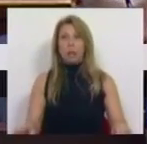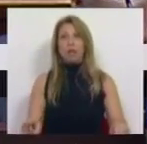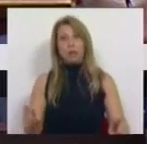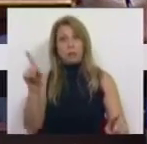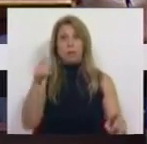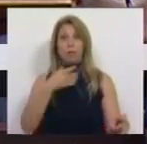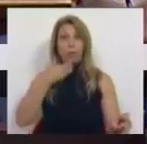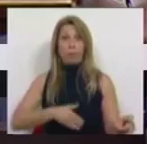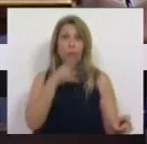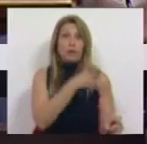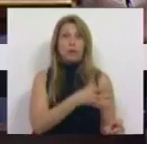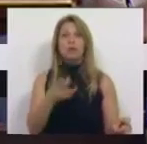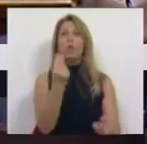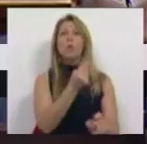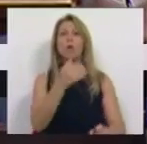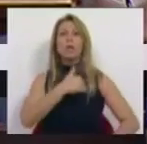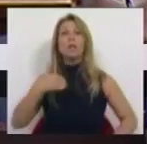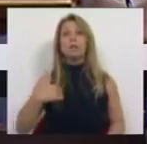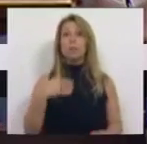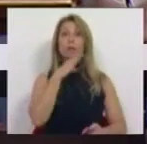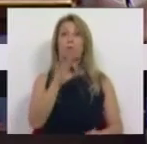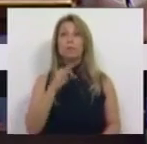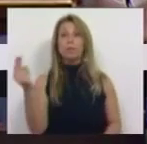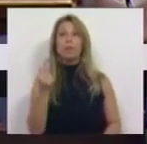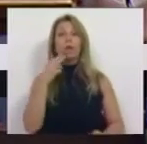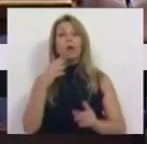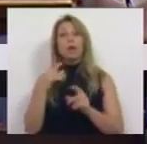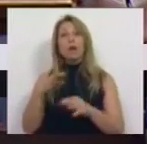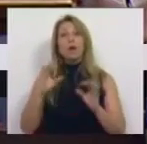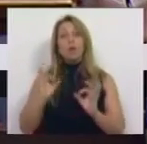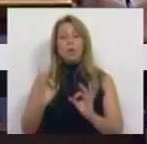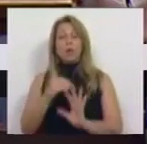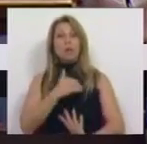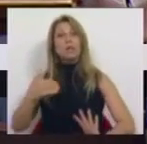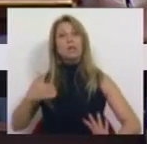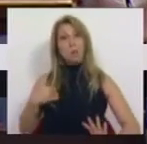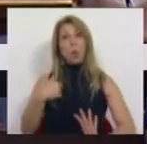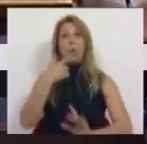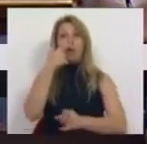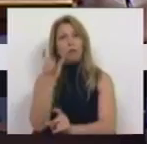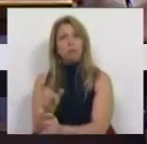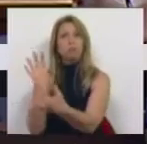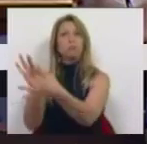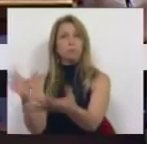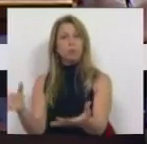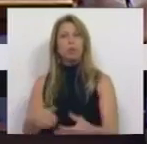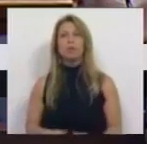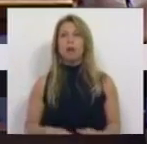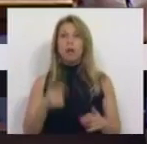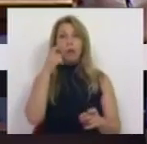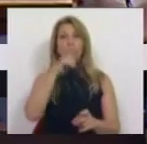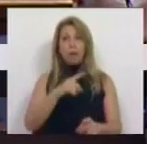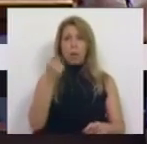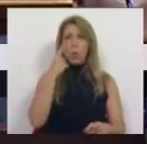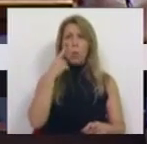as unidades de saúde familiar e as unidades de cuidado de saúde personalizados. Quem conhece o funcionamento dos cuidados primários